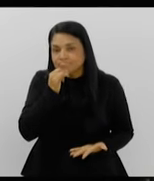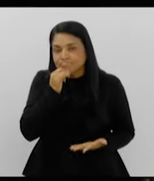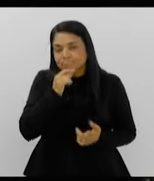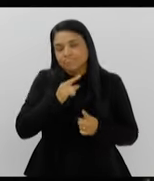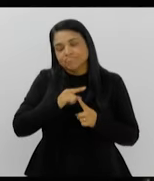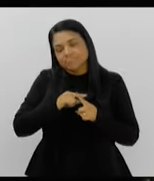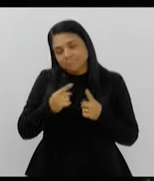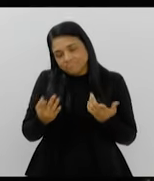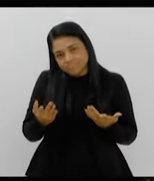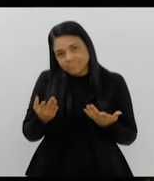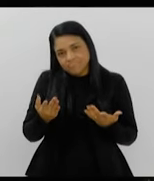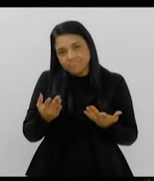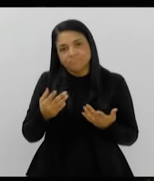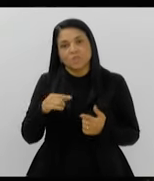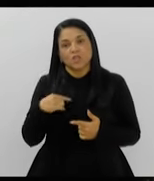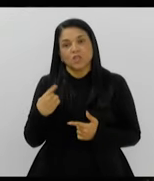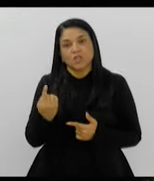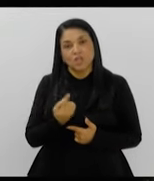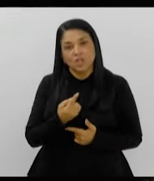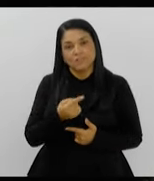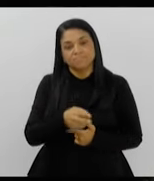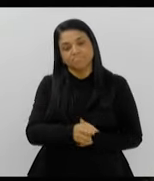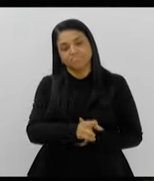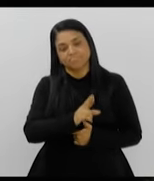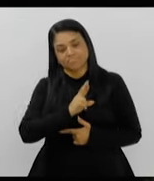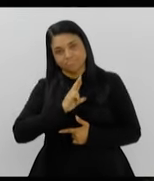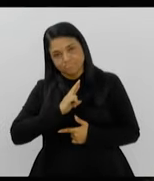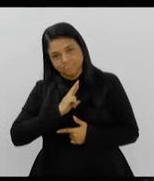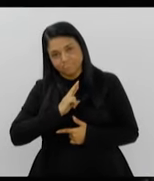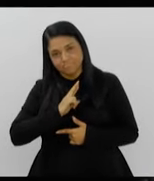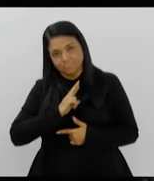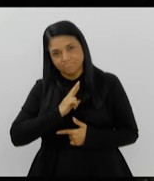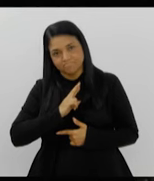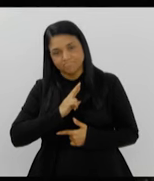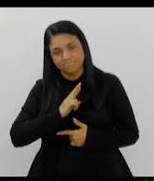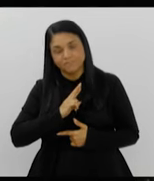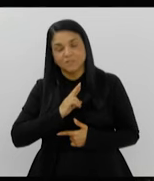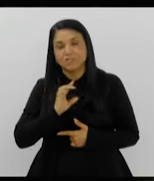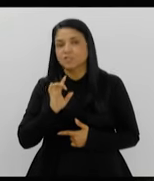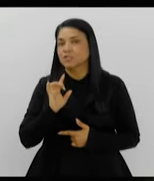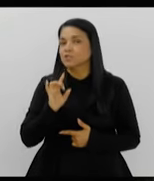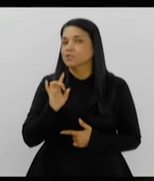que nós temos de retorno é apenas